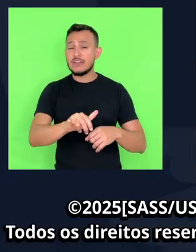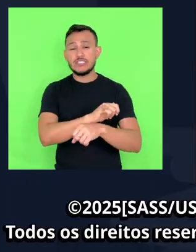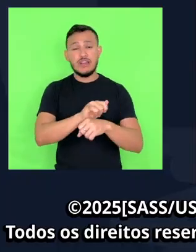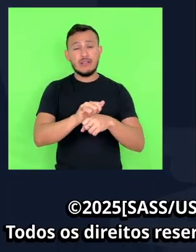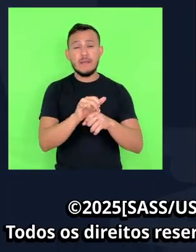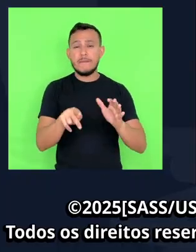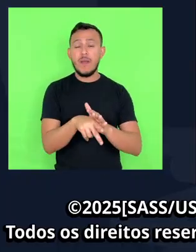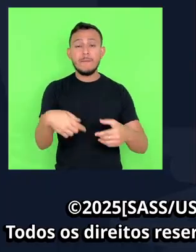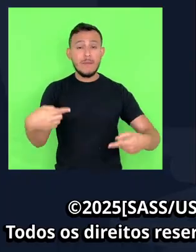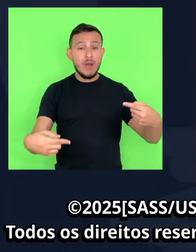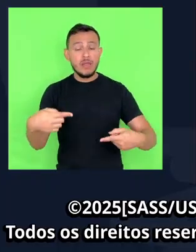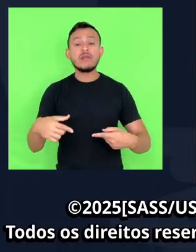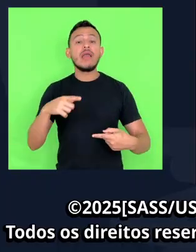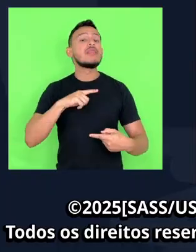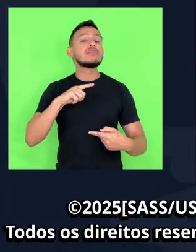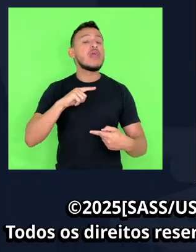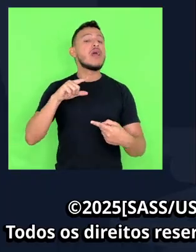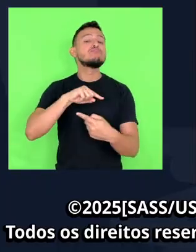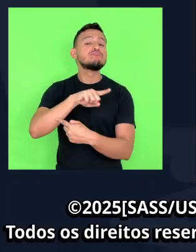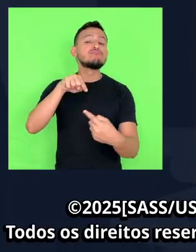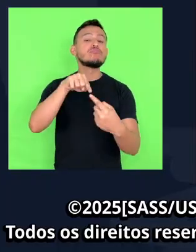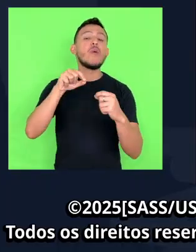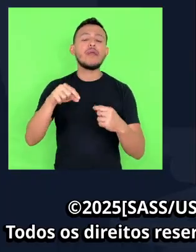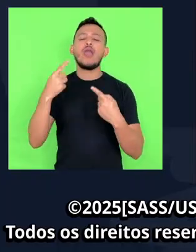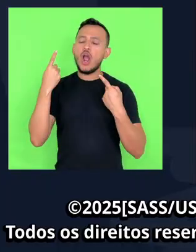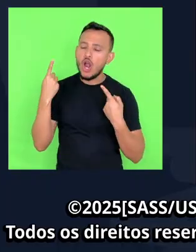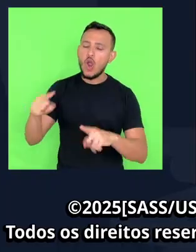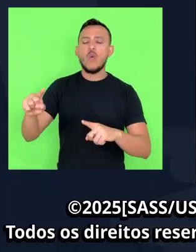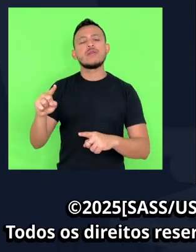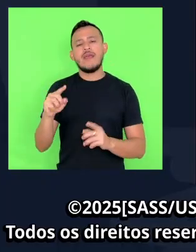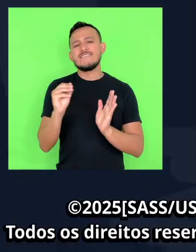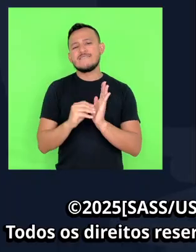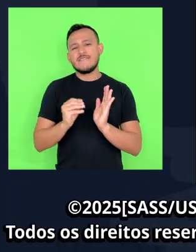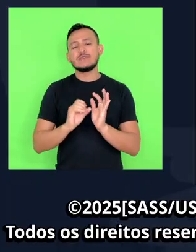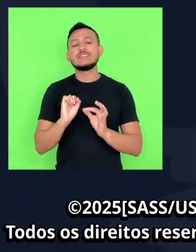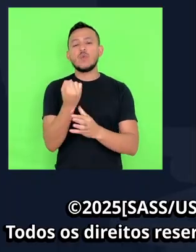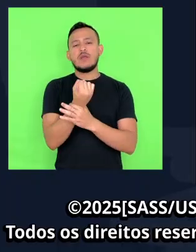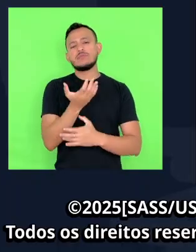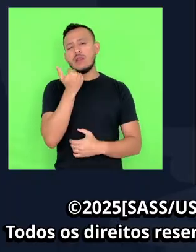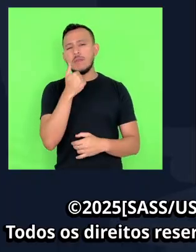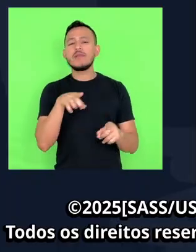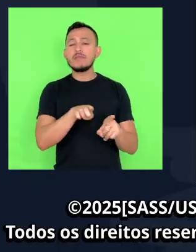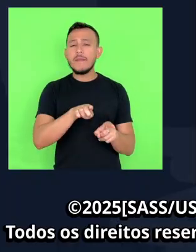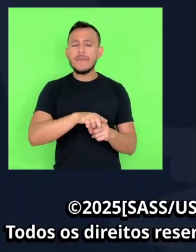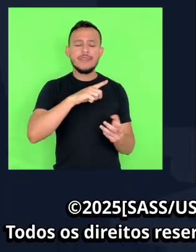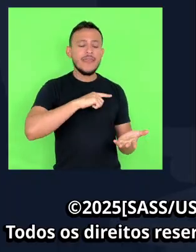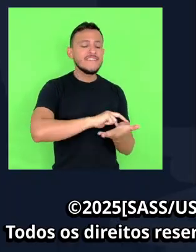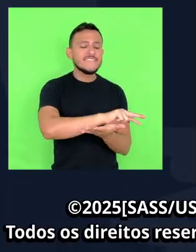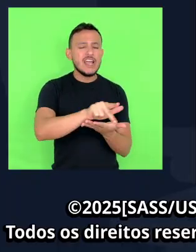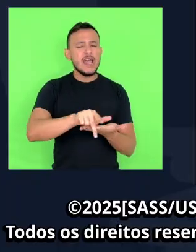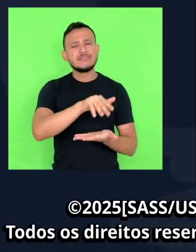públicas que visam o combate à fome e insegurança alimentar e que atuam em